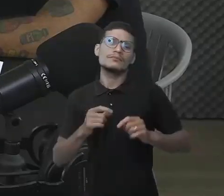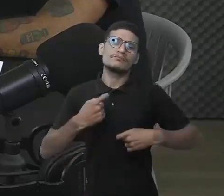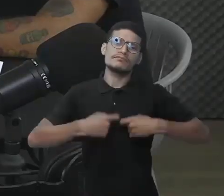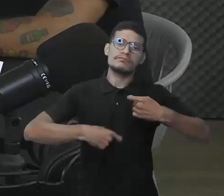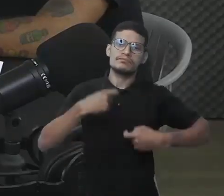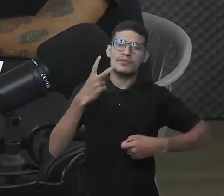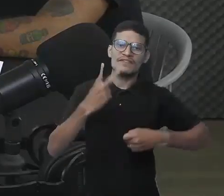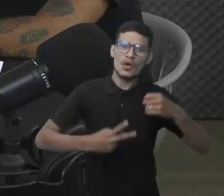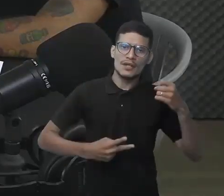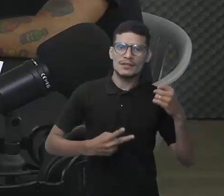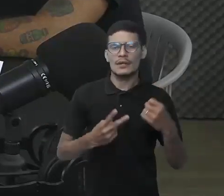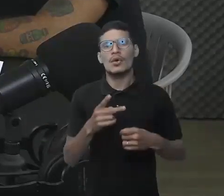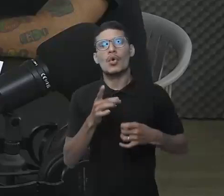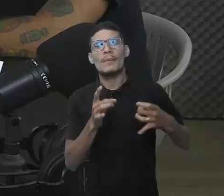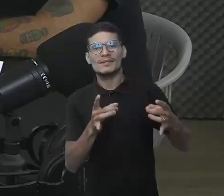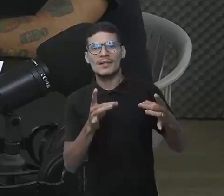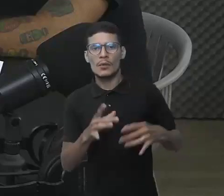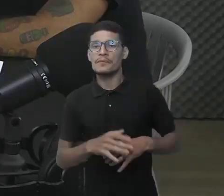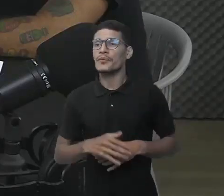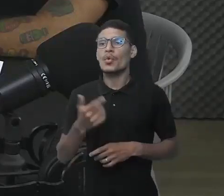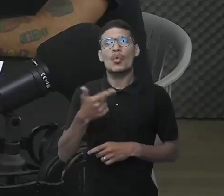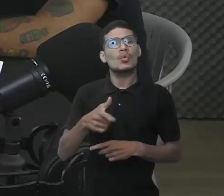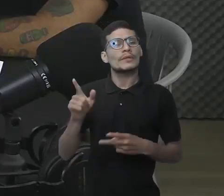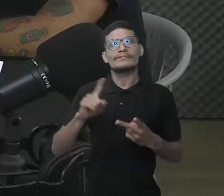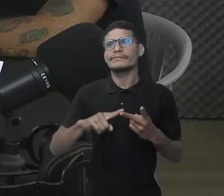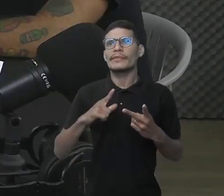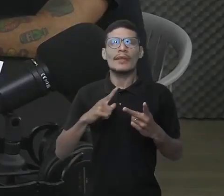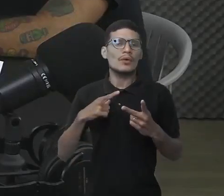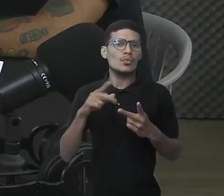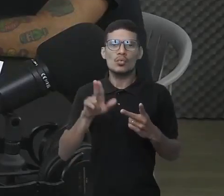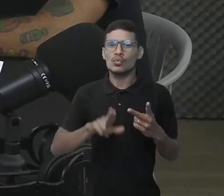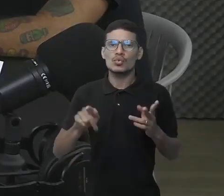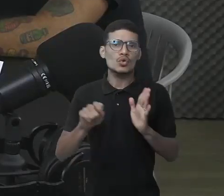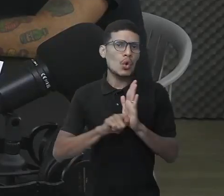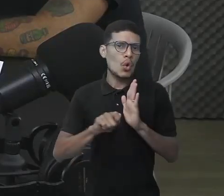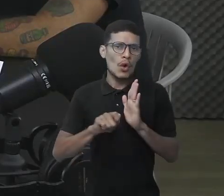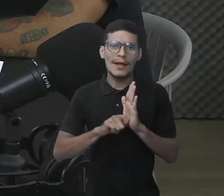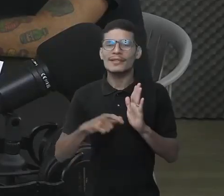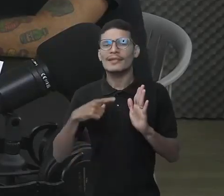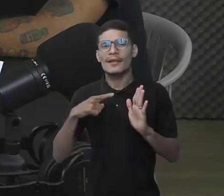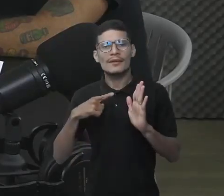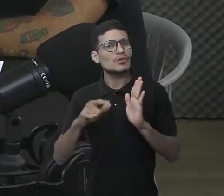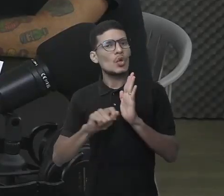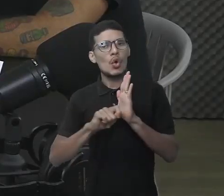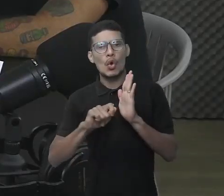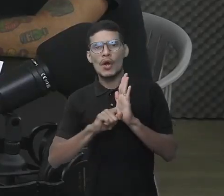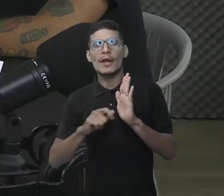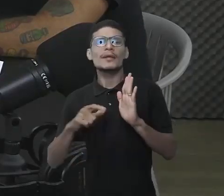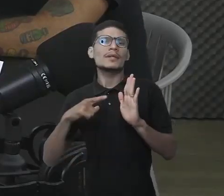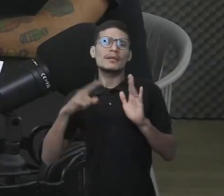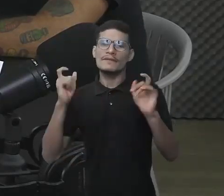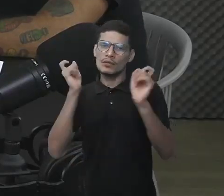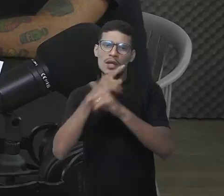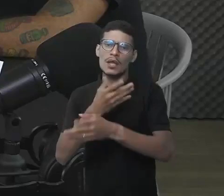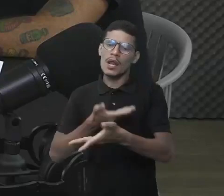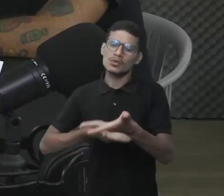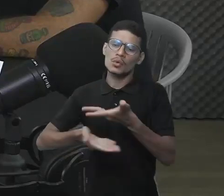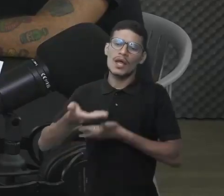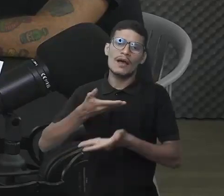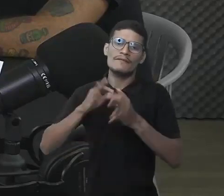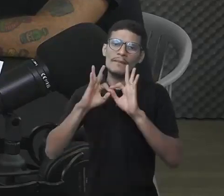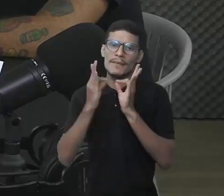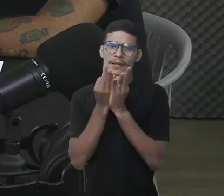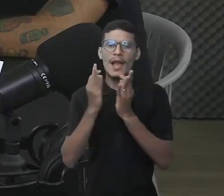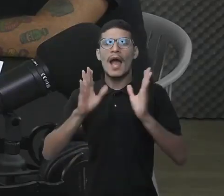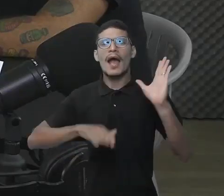Outras questões que envolvem o uso de drogas, né, as dificuldades de relacionamentos com a família, às vezes esses